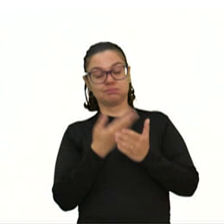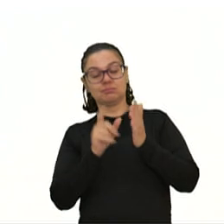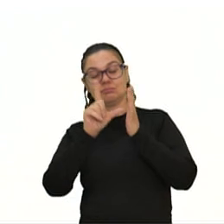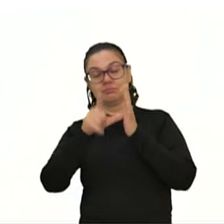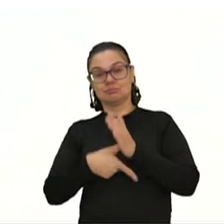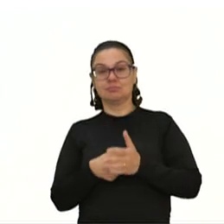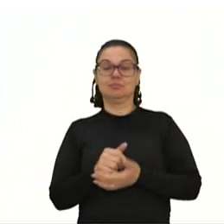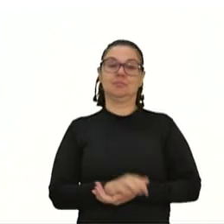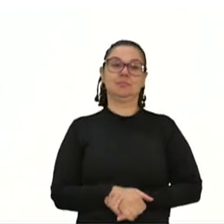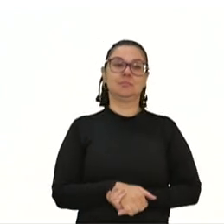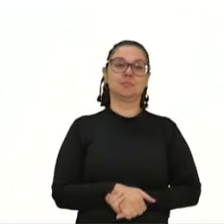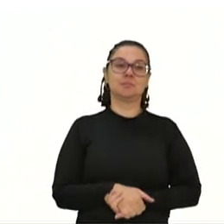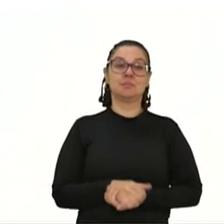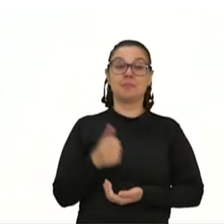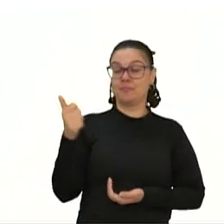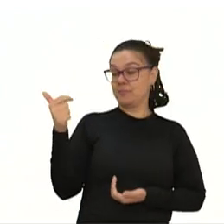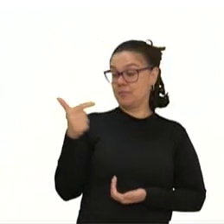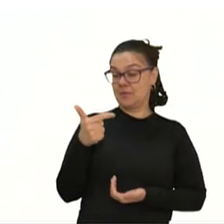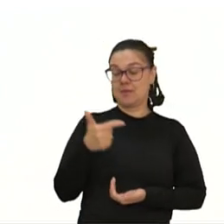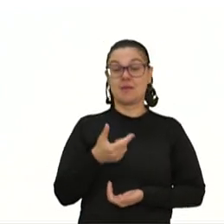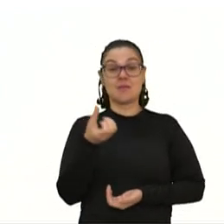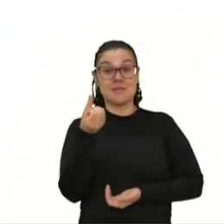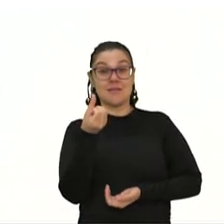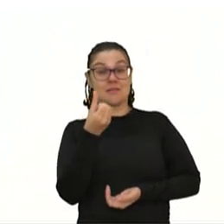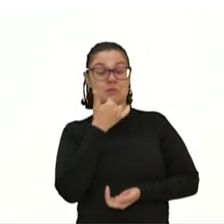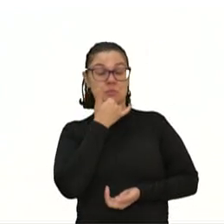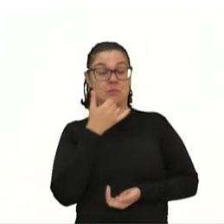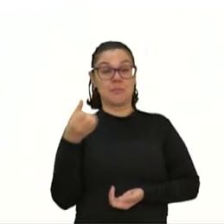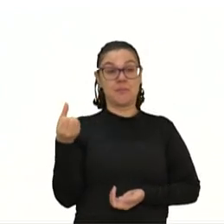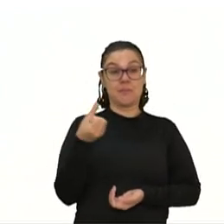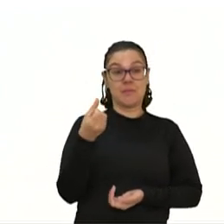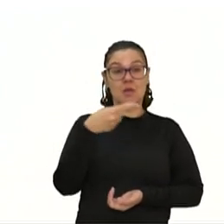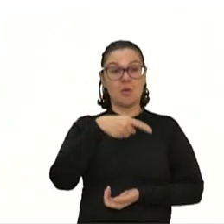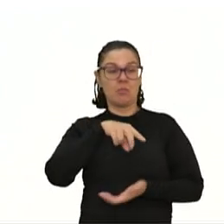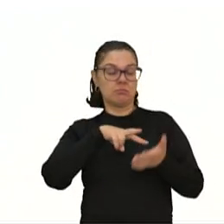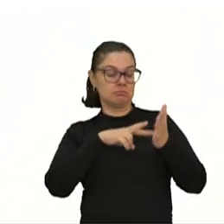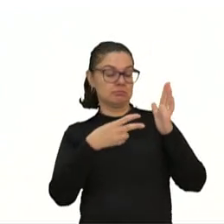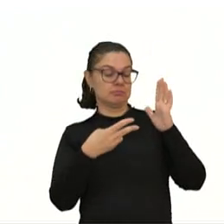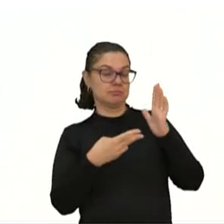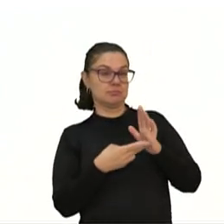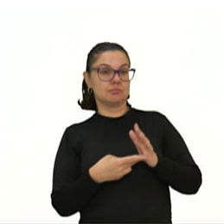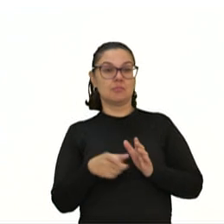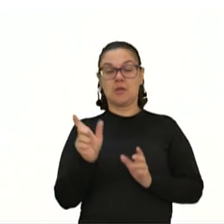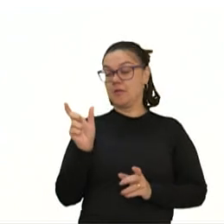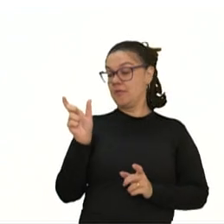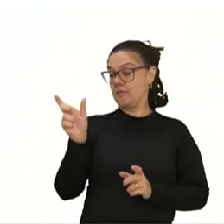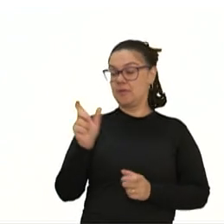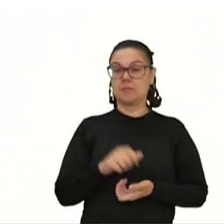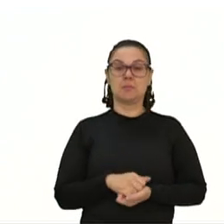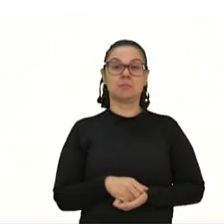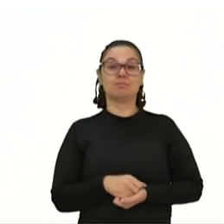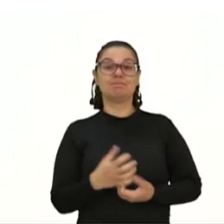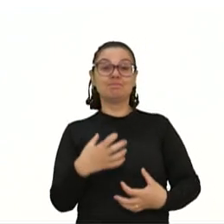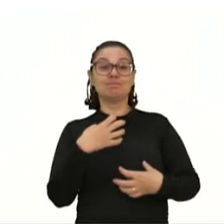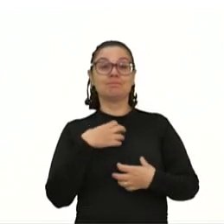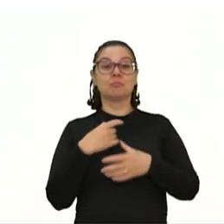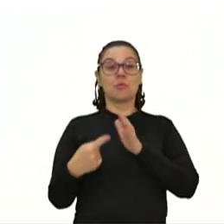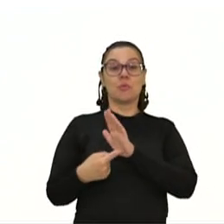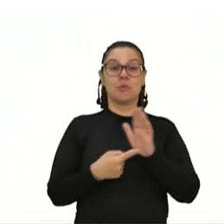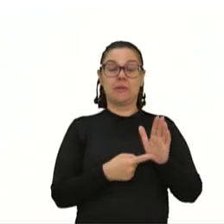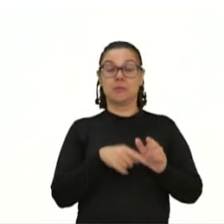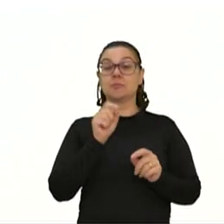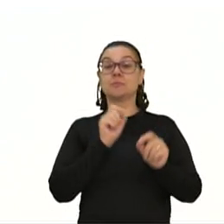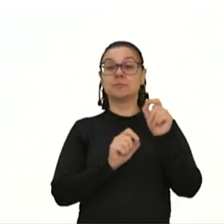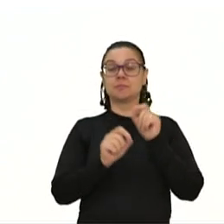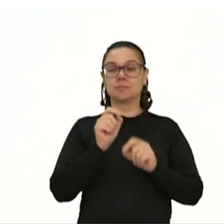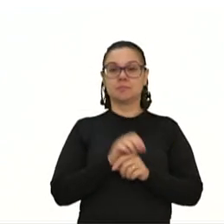desatualizados. Number 6. Qual sentido o modal verb should expressa aqui nesse